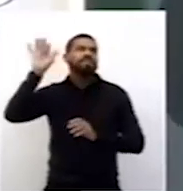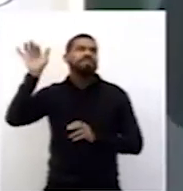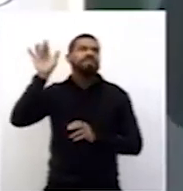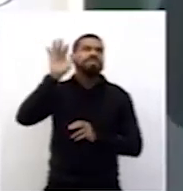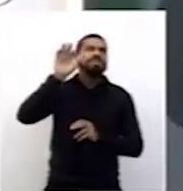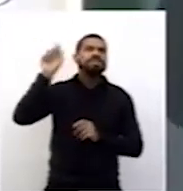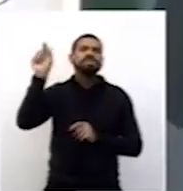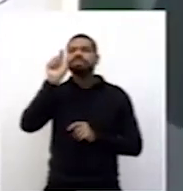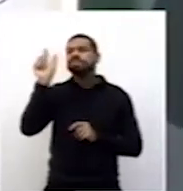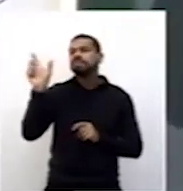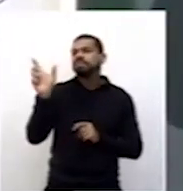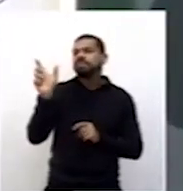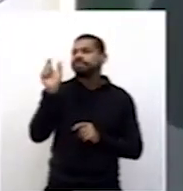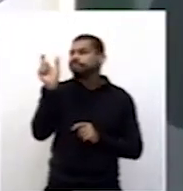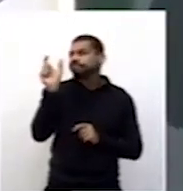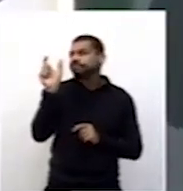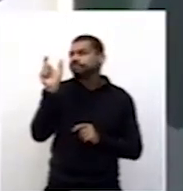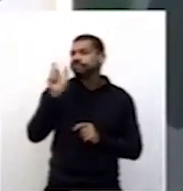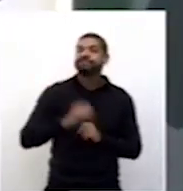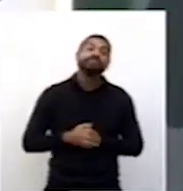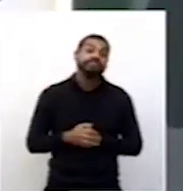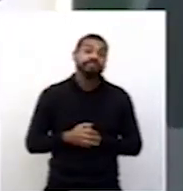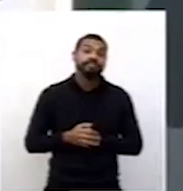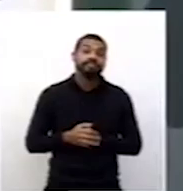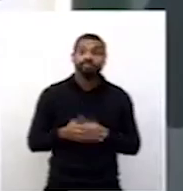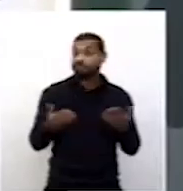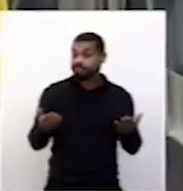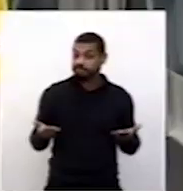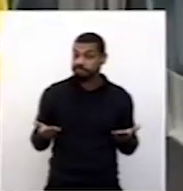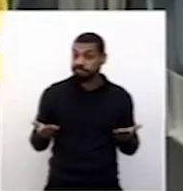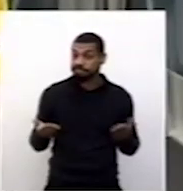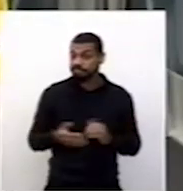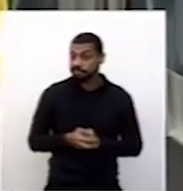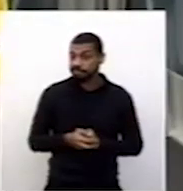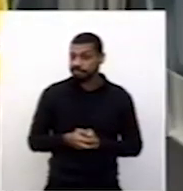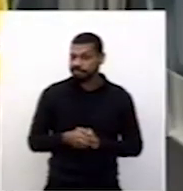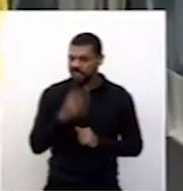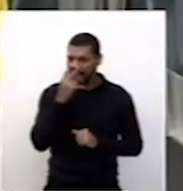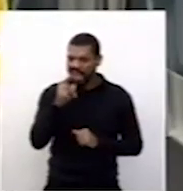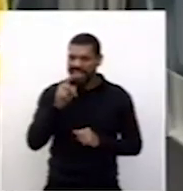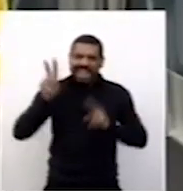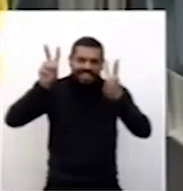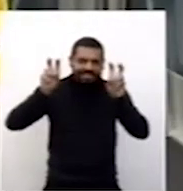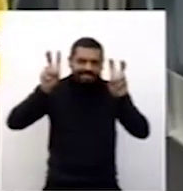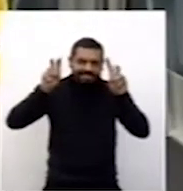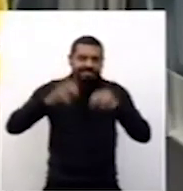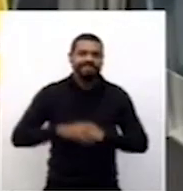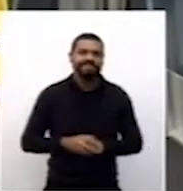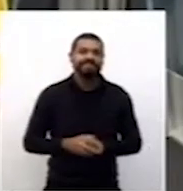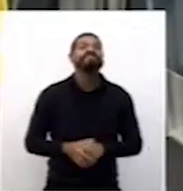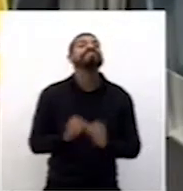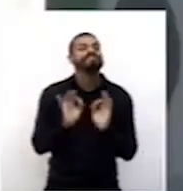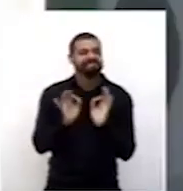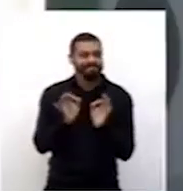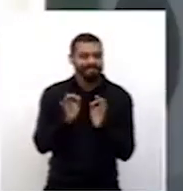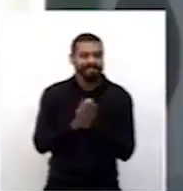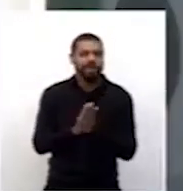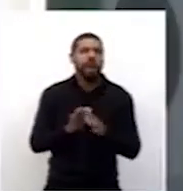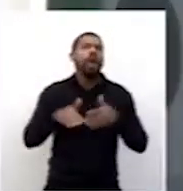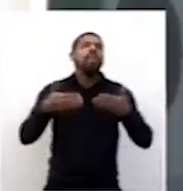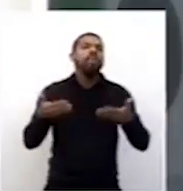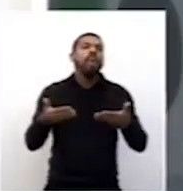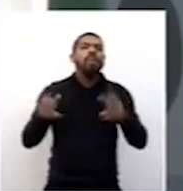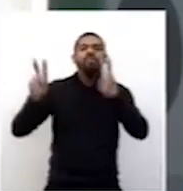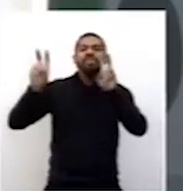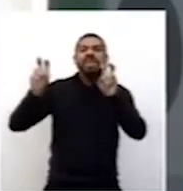palavra? O que lembra, Jússi? Será que é título? Muito parecido. Então, eu estou perguntando, what is the